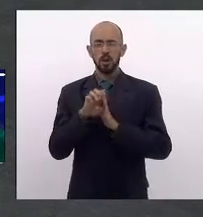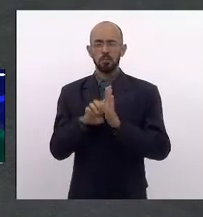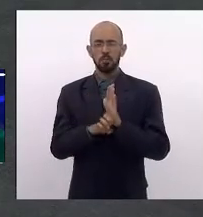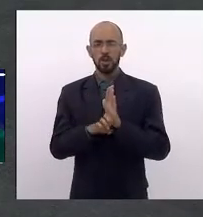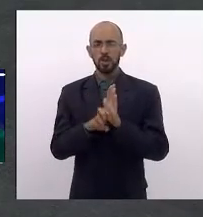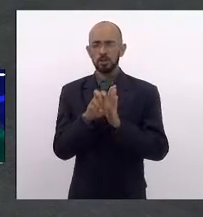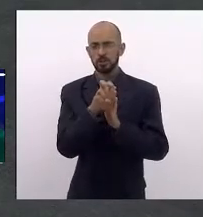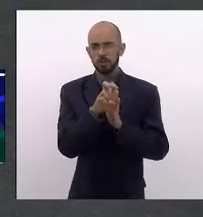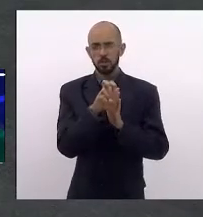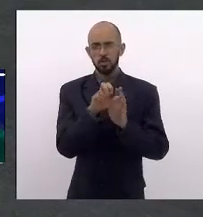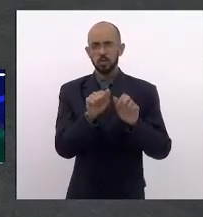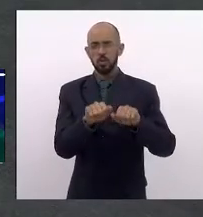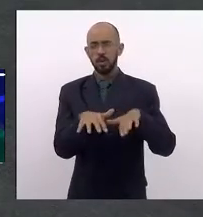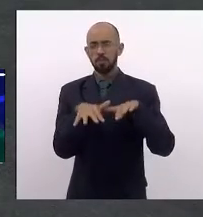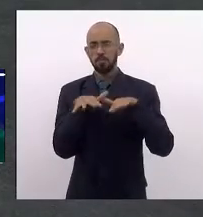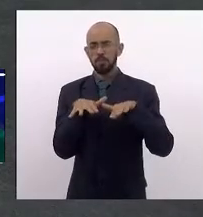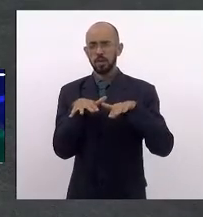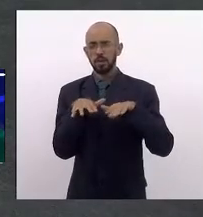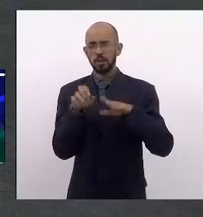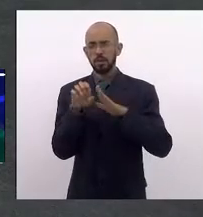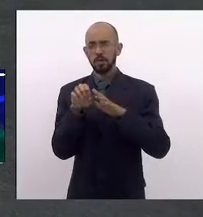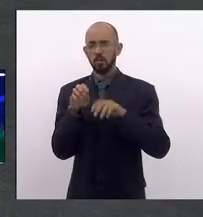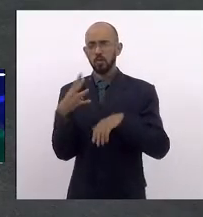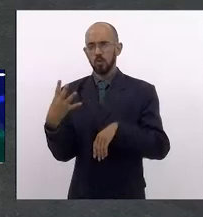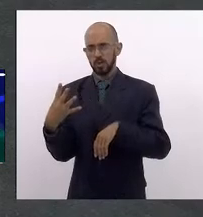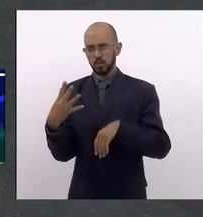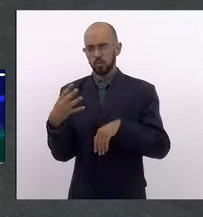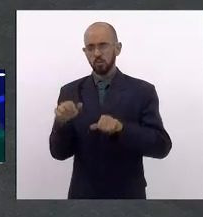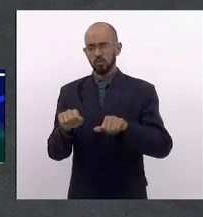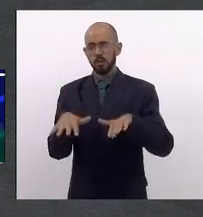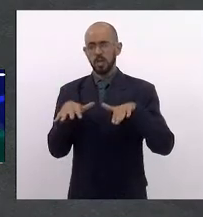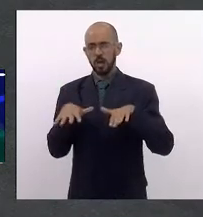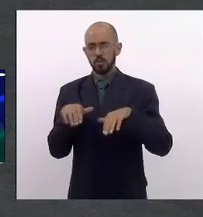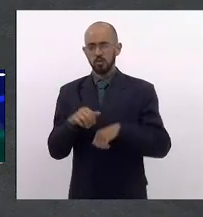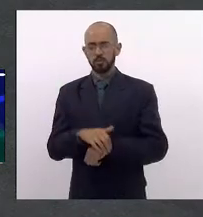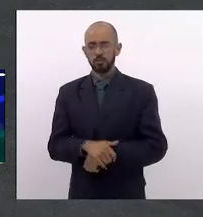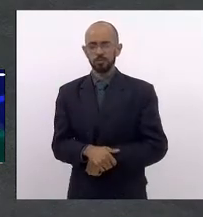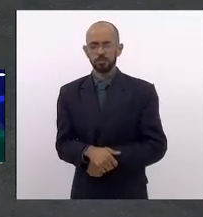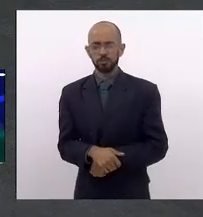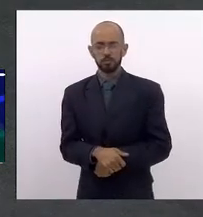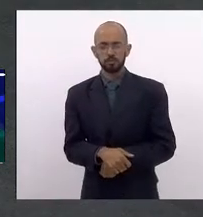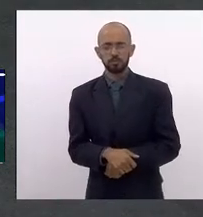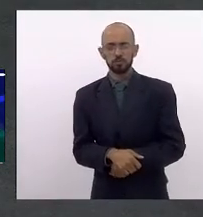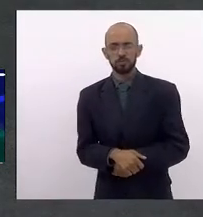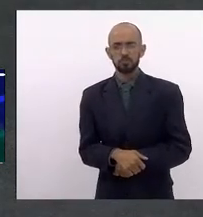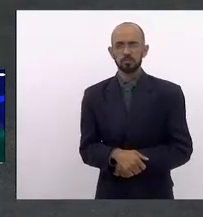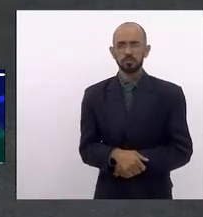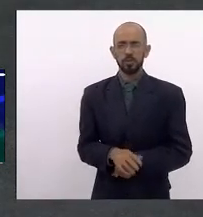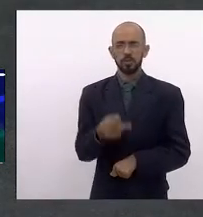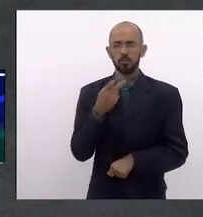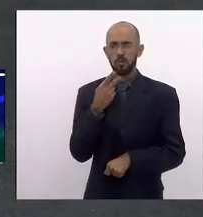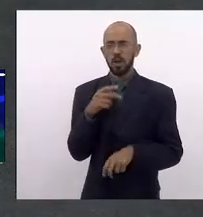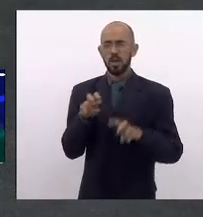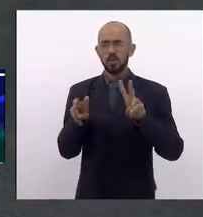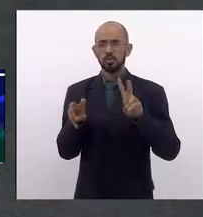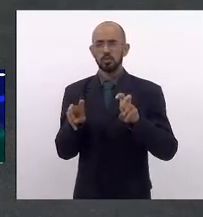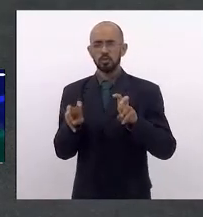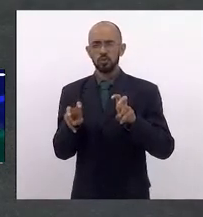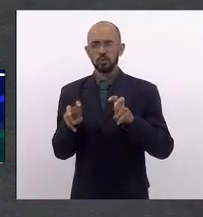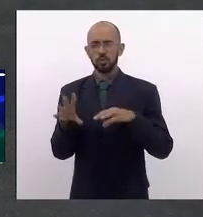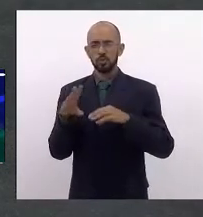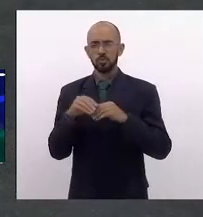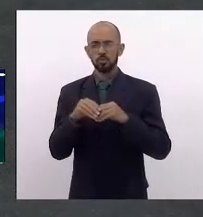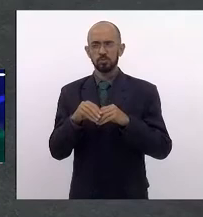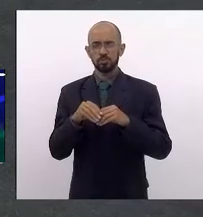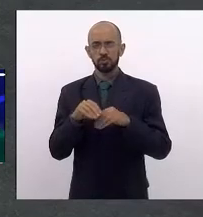com a emenda de plenário número 4 é desrespeito acrescentar